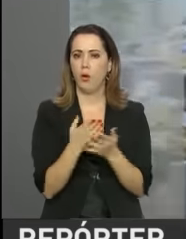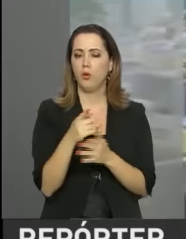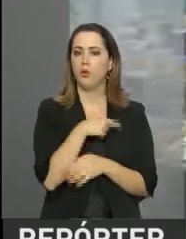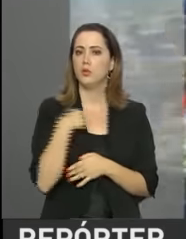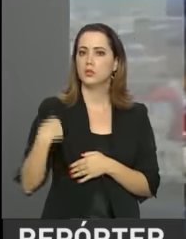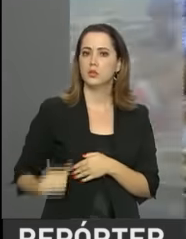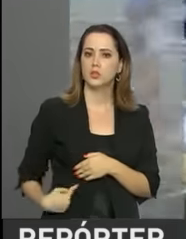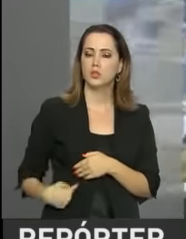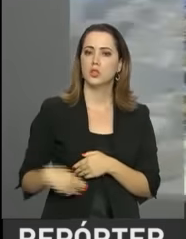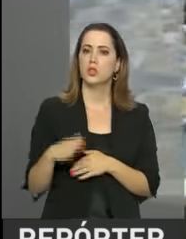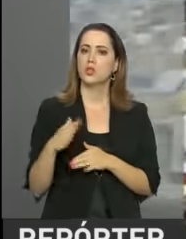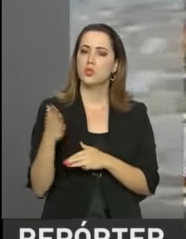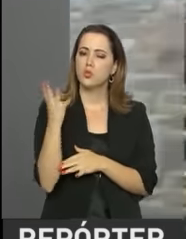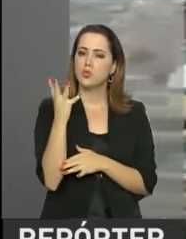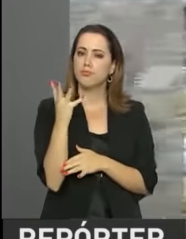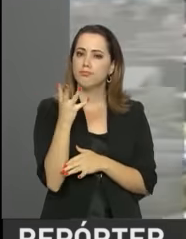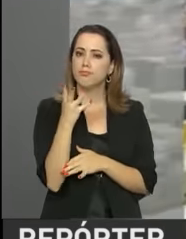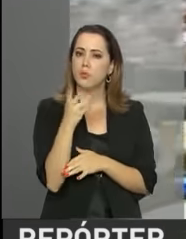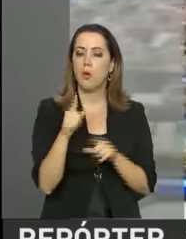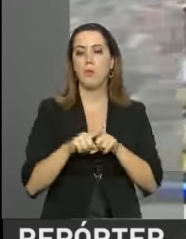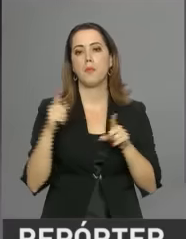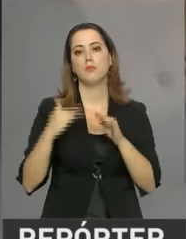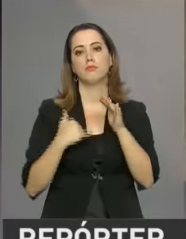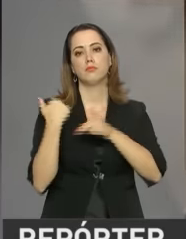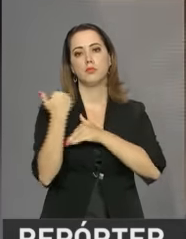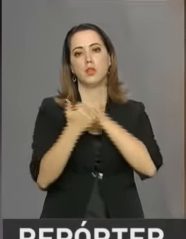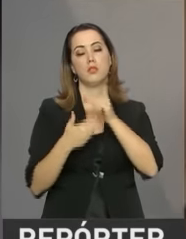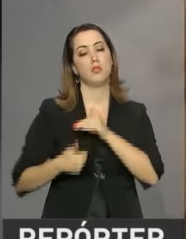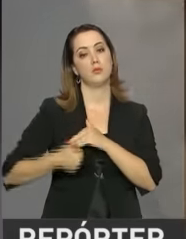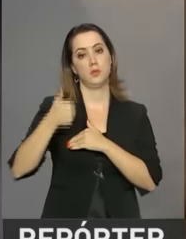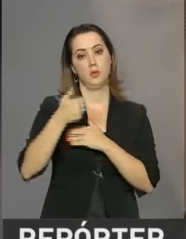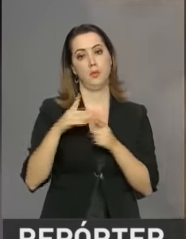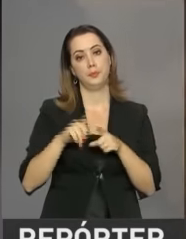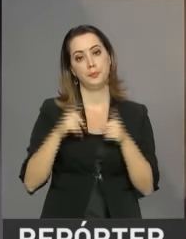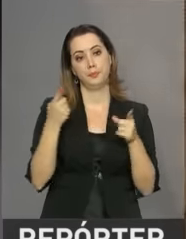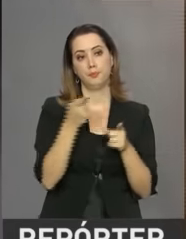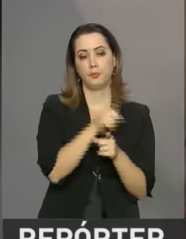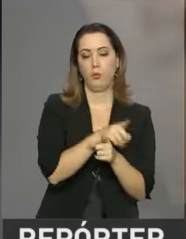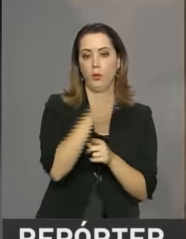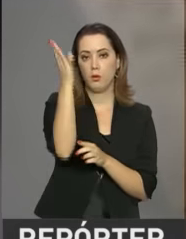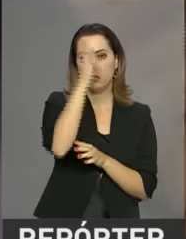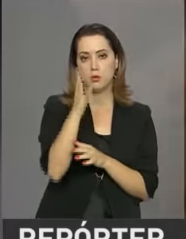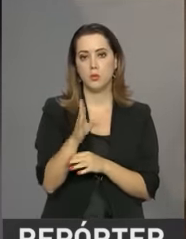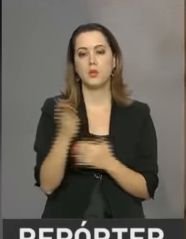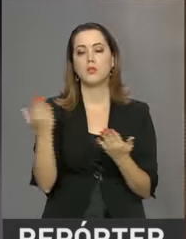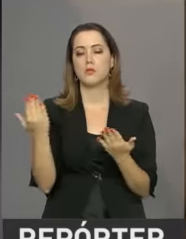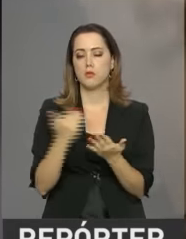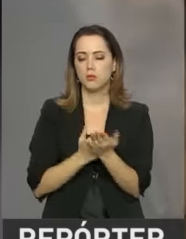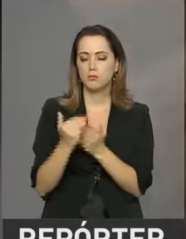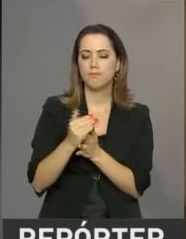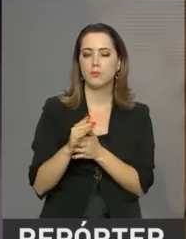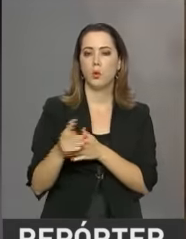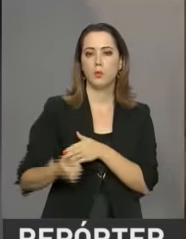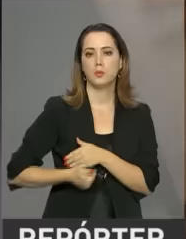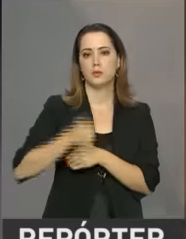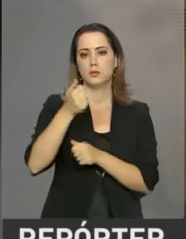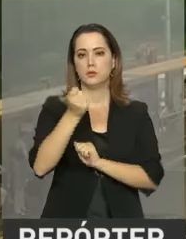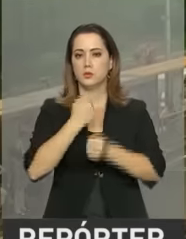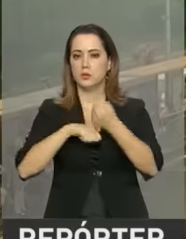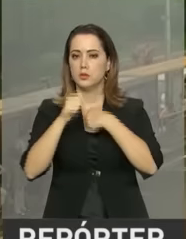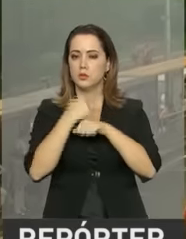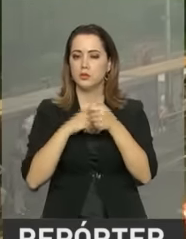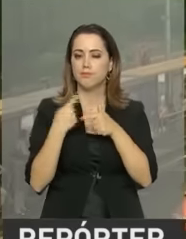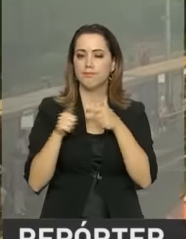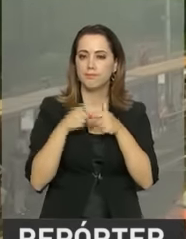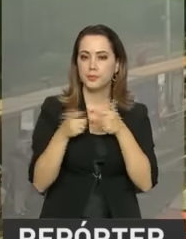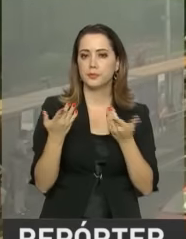mas cresc em níveis mais altos que a média mundial já a economia brasileira começa a se recuperar da maior crise da história